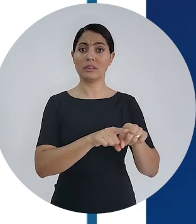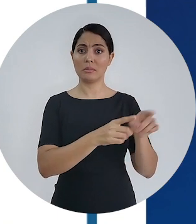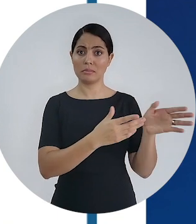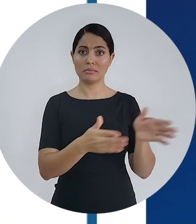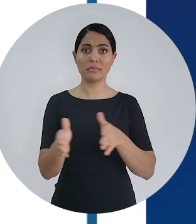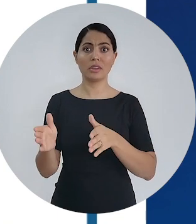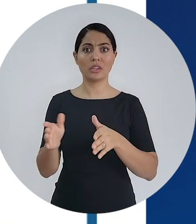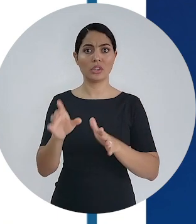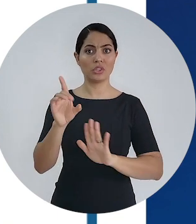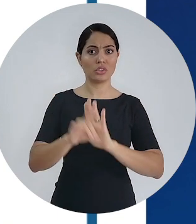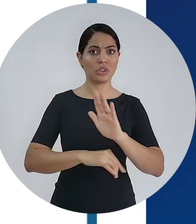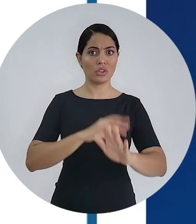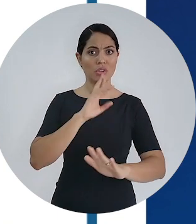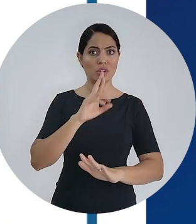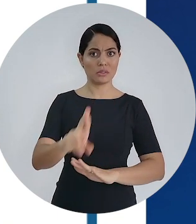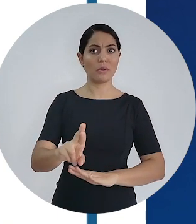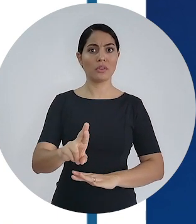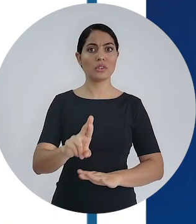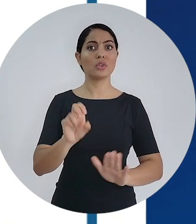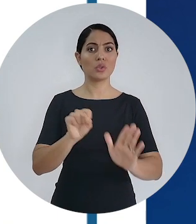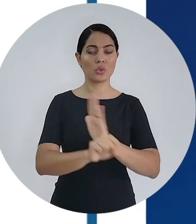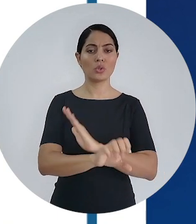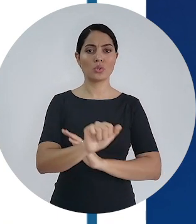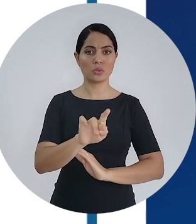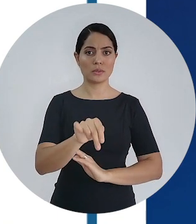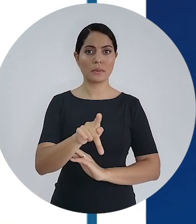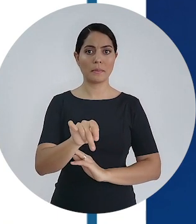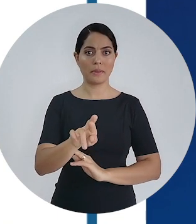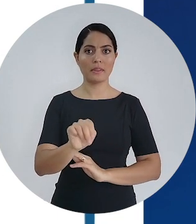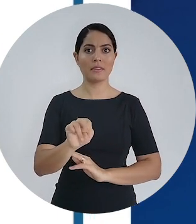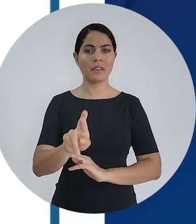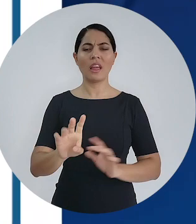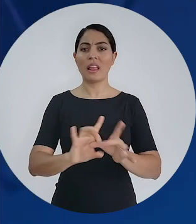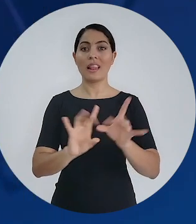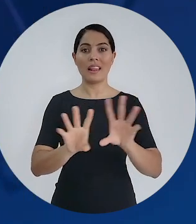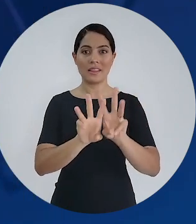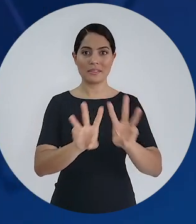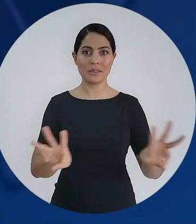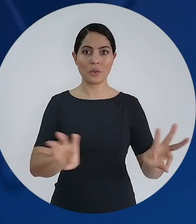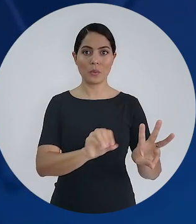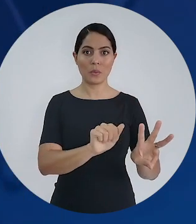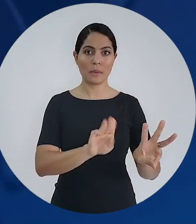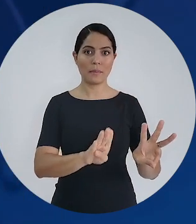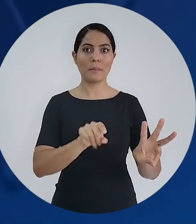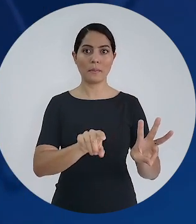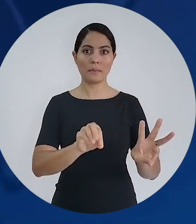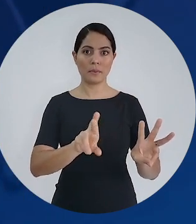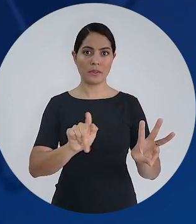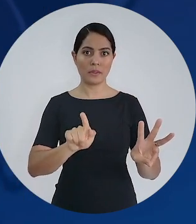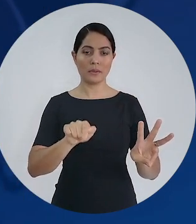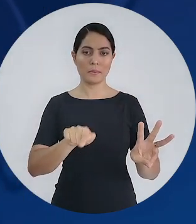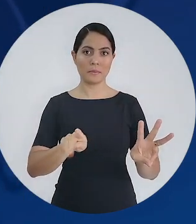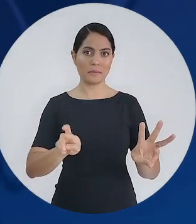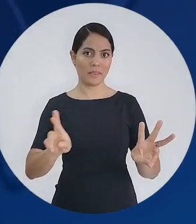para suspender em recurso o direito de resposta. Essas e outras notícias você confere em